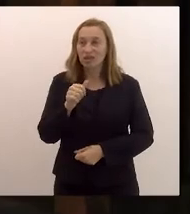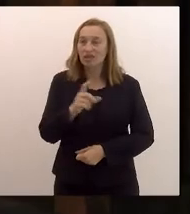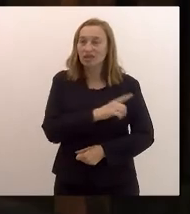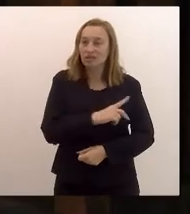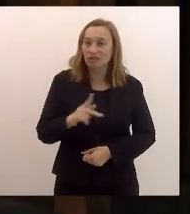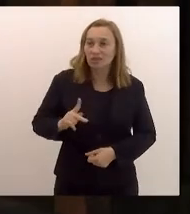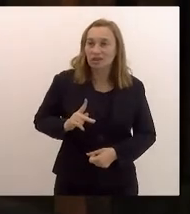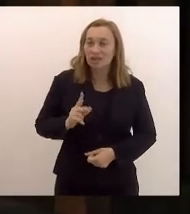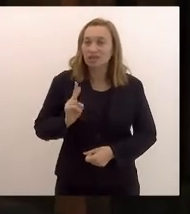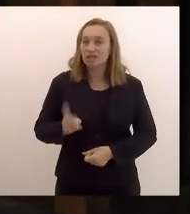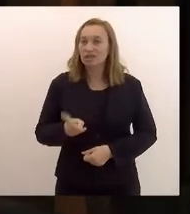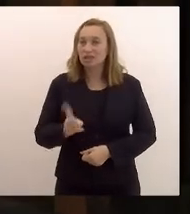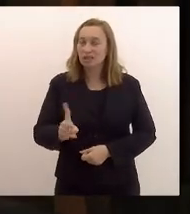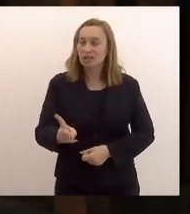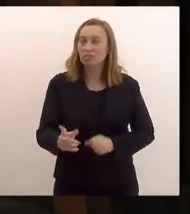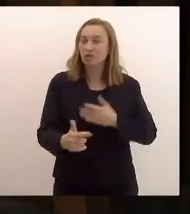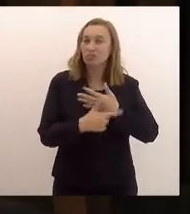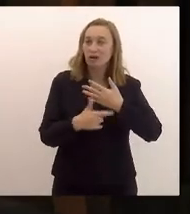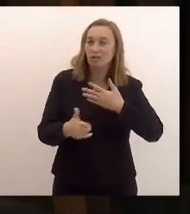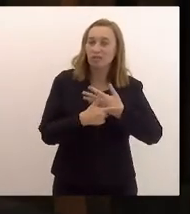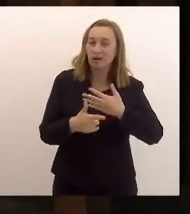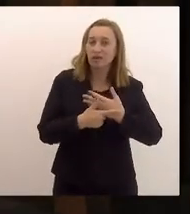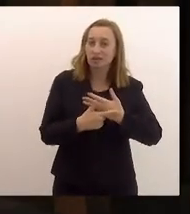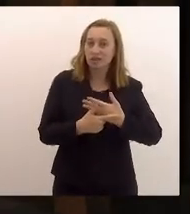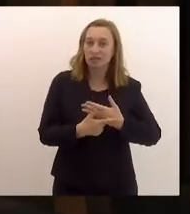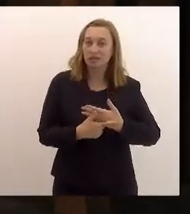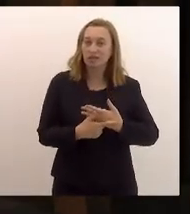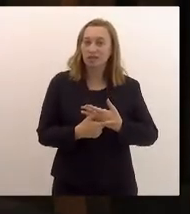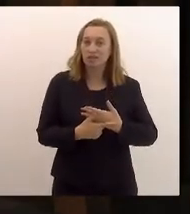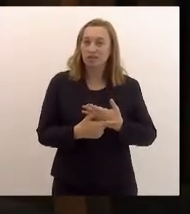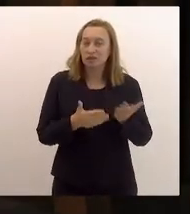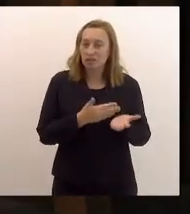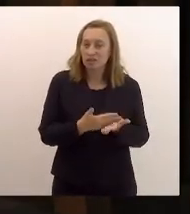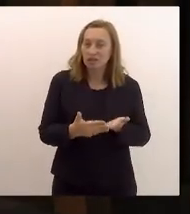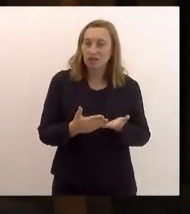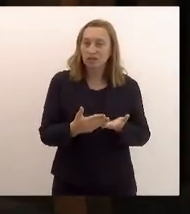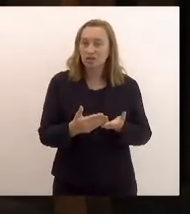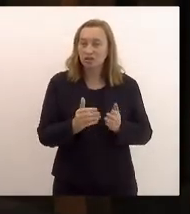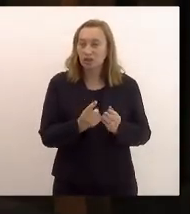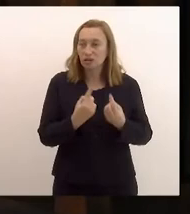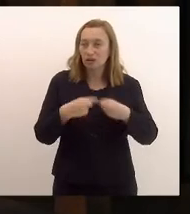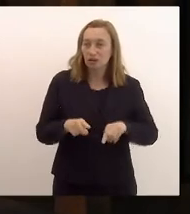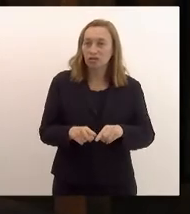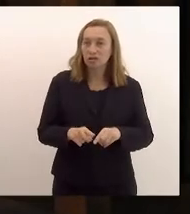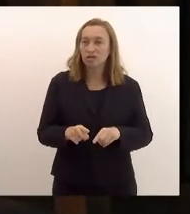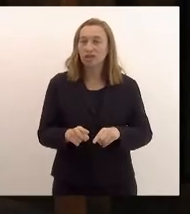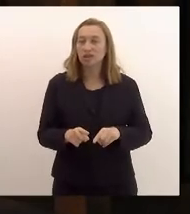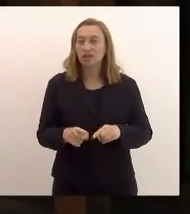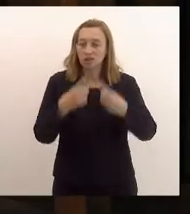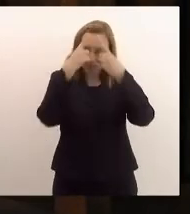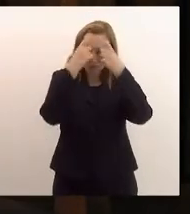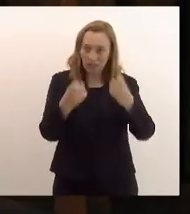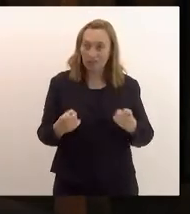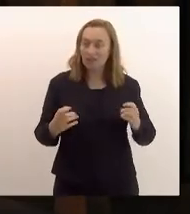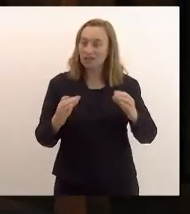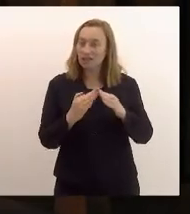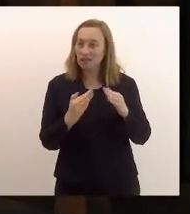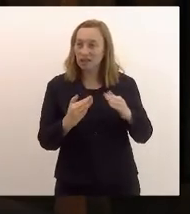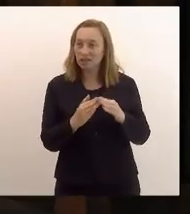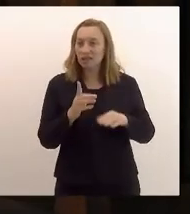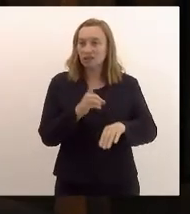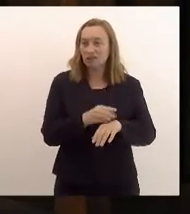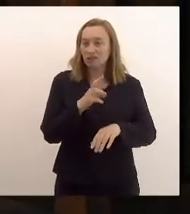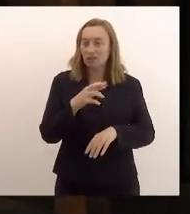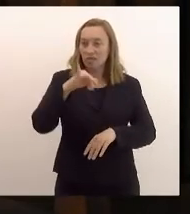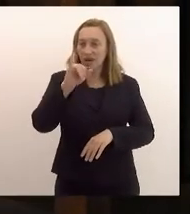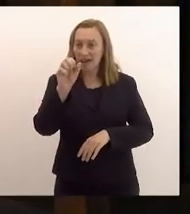Defensoria Pública sempre tem um papel de protagonismo no enfrentamento da violência doméstica e Doutora Maria Eufrásia